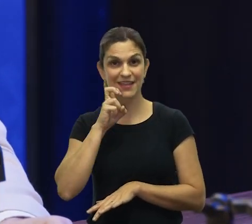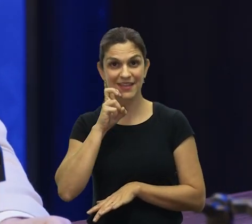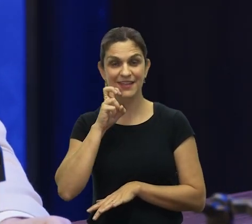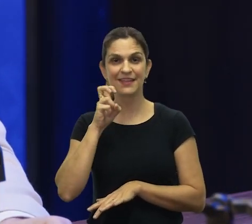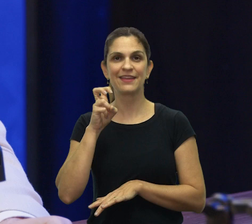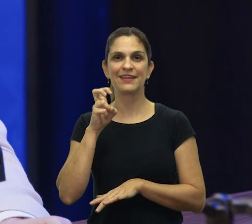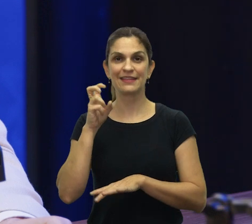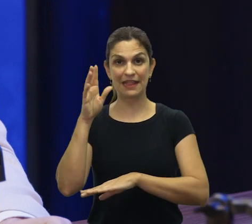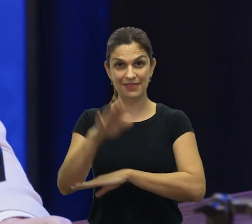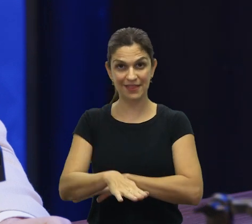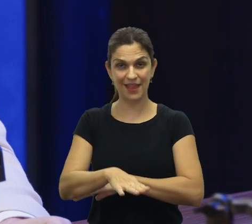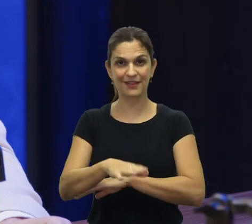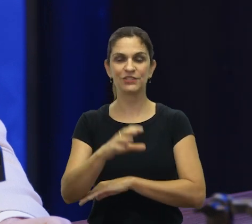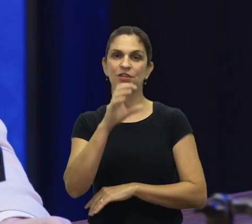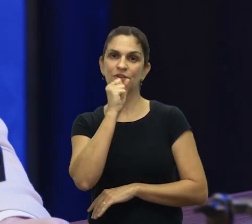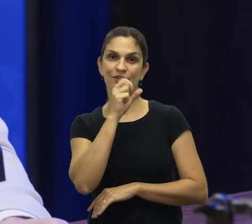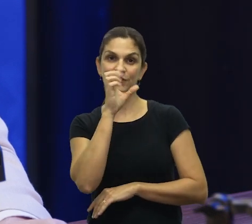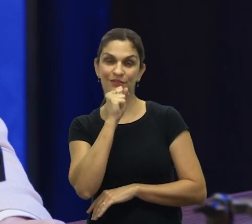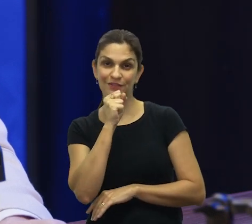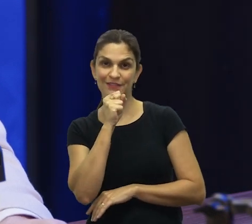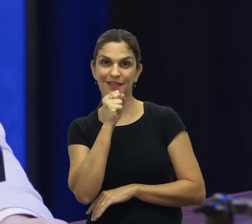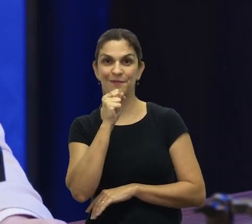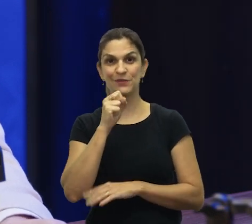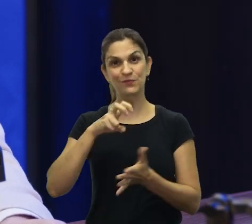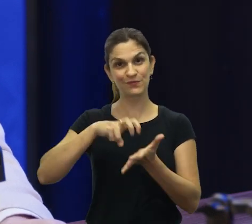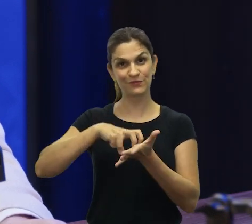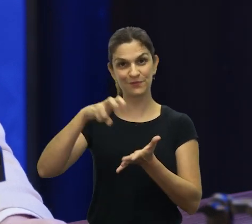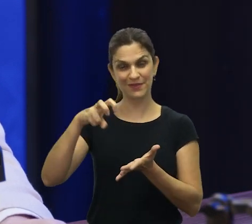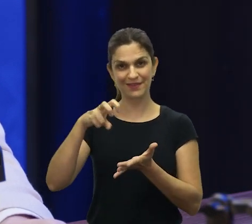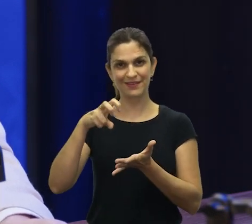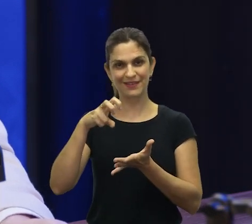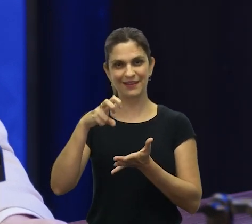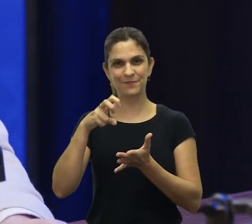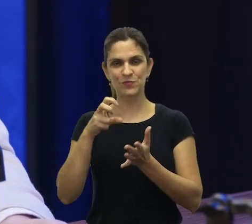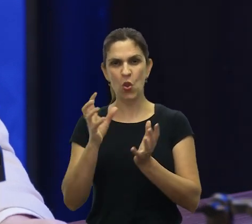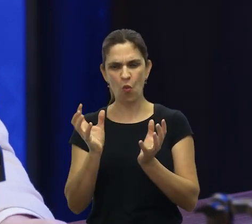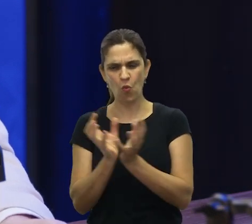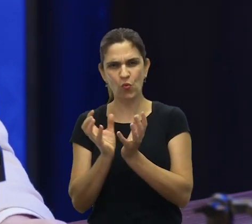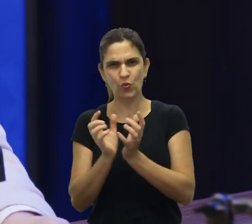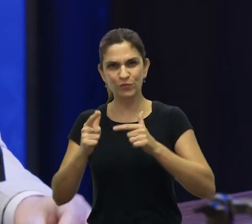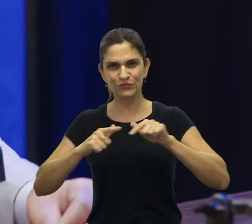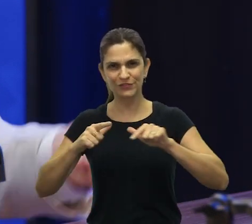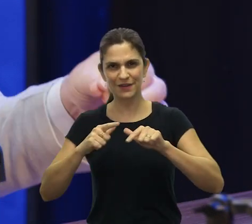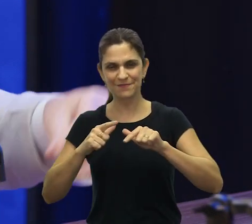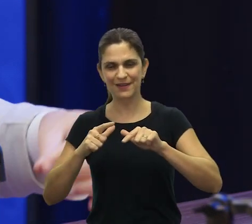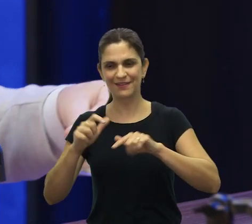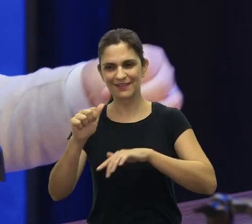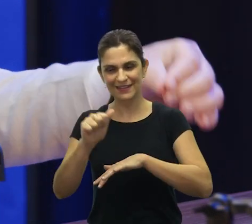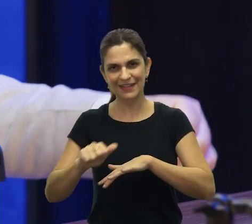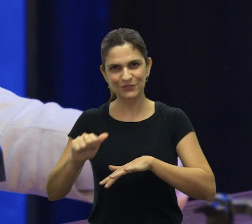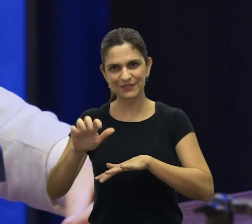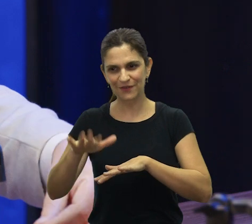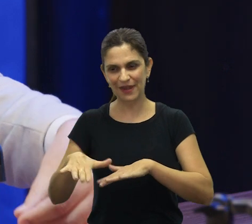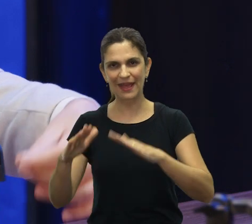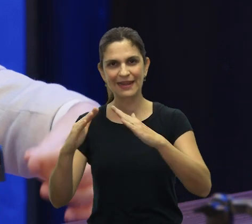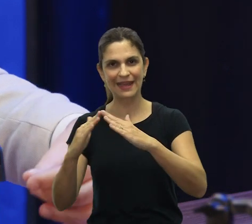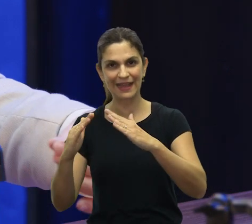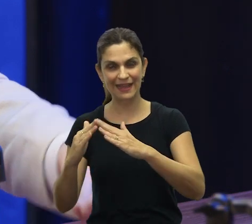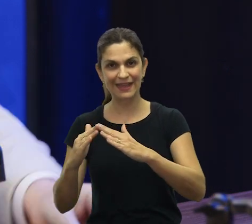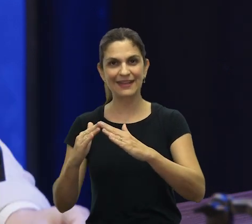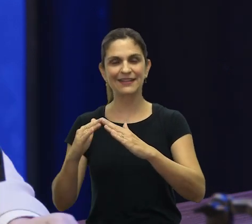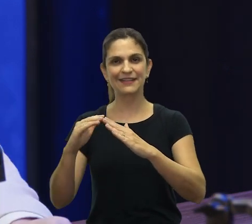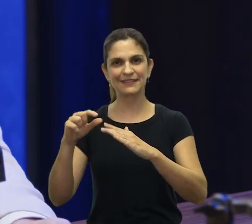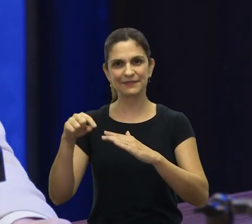sábado, terça e quinta no período da tarde e sábado no período da manhã, a gente faz um mutirão lá na Associação Beneficente Casa